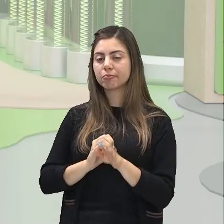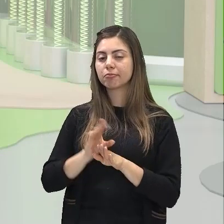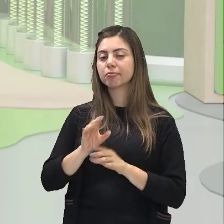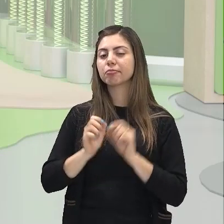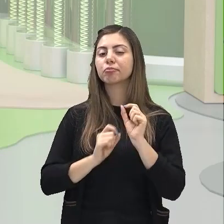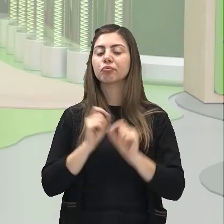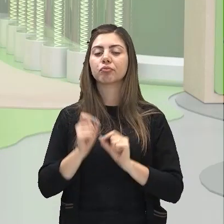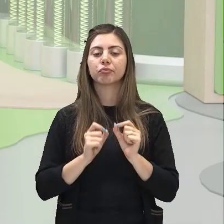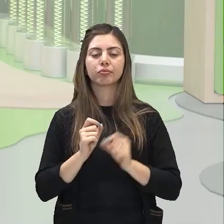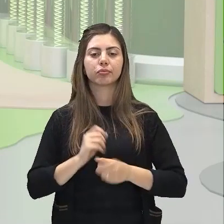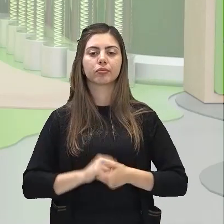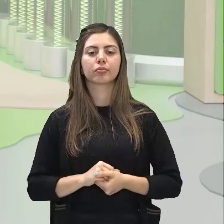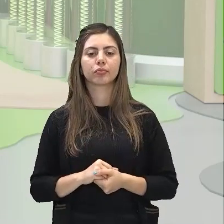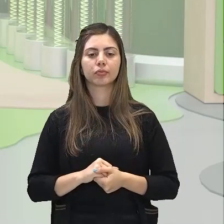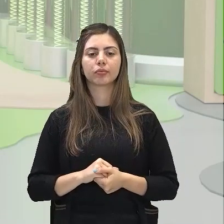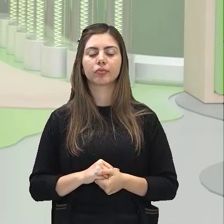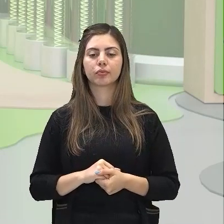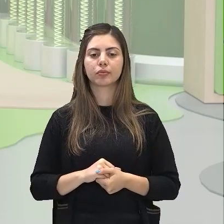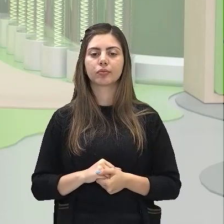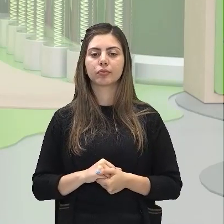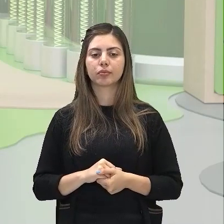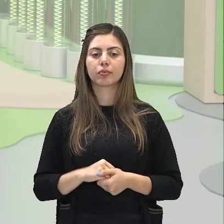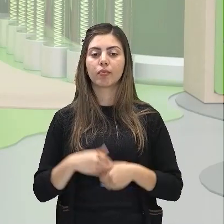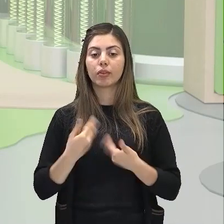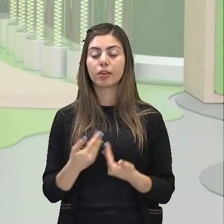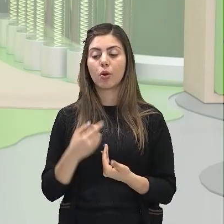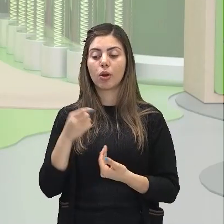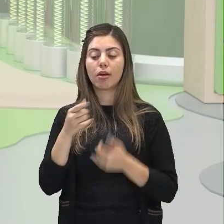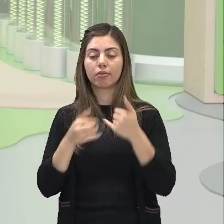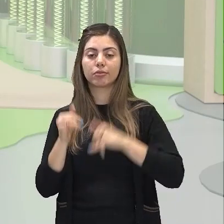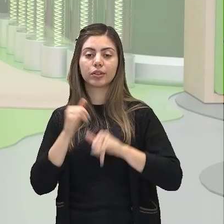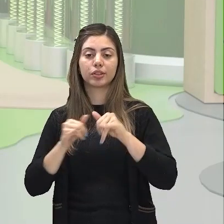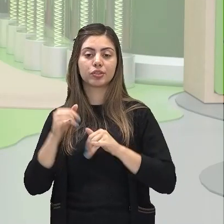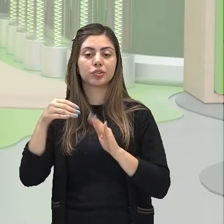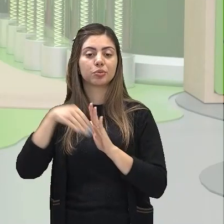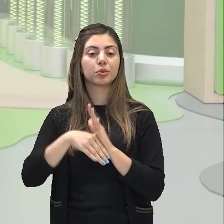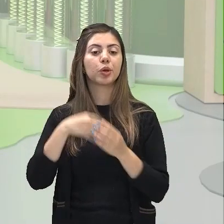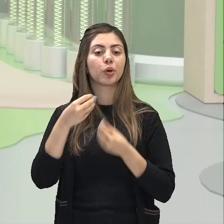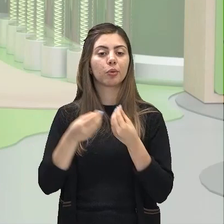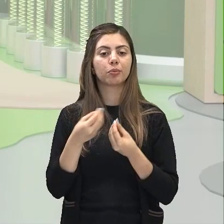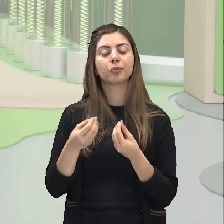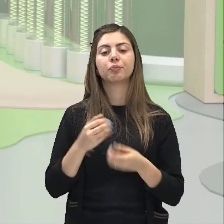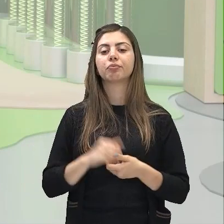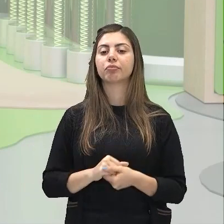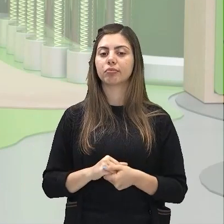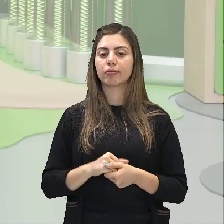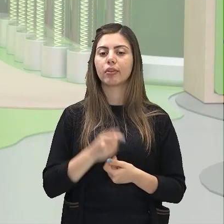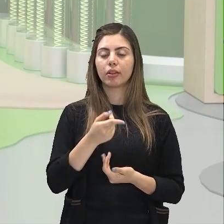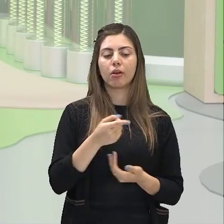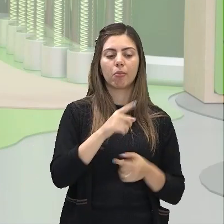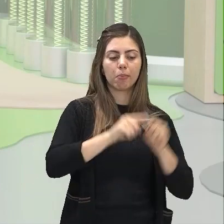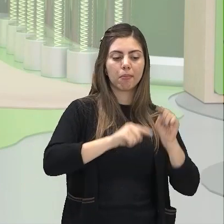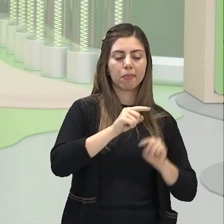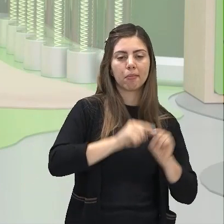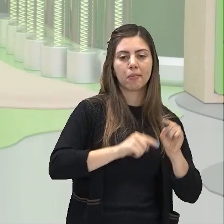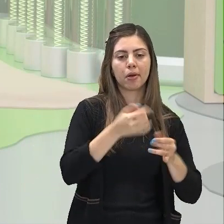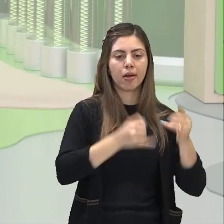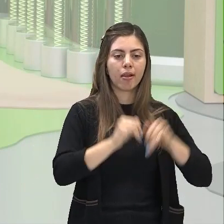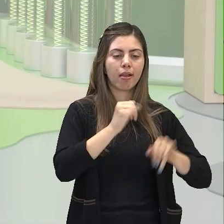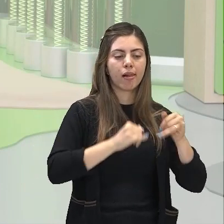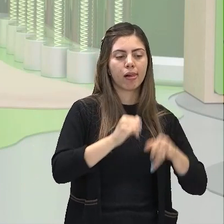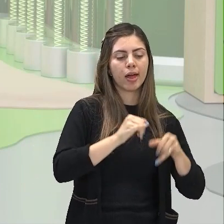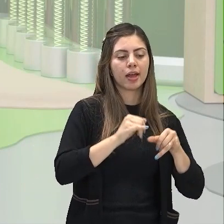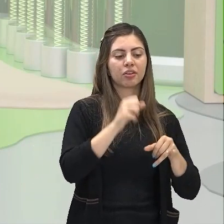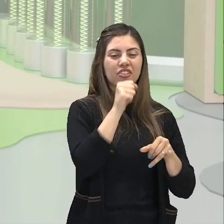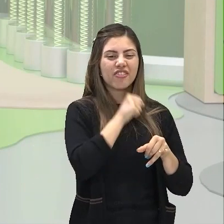aí mais uma para a gente economizar energia em casa. Considere trocar os seus eletrodomésticos. Então, se